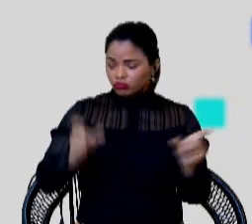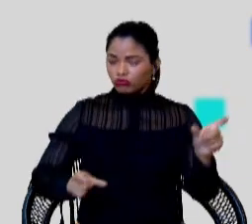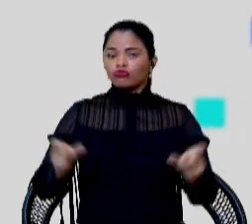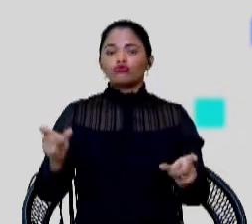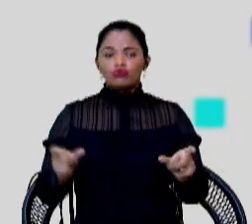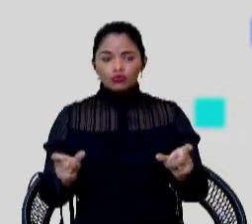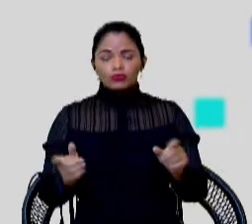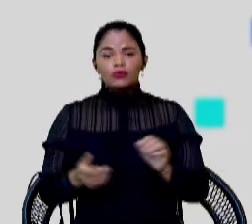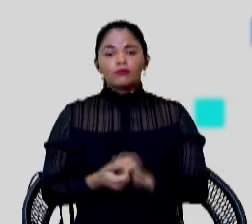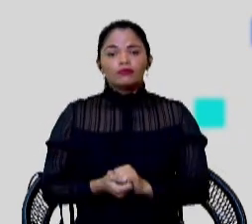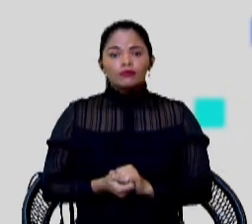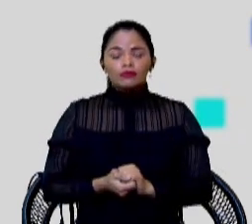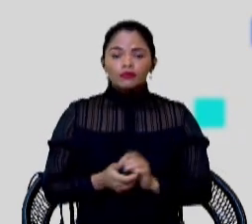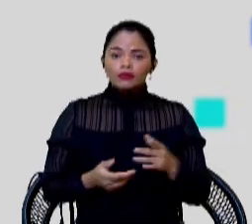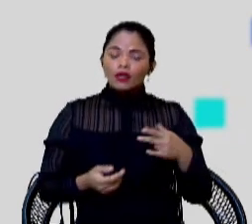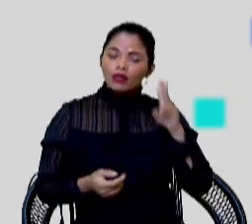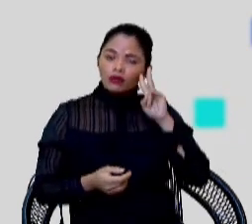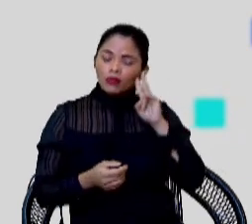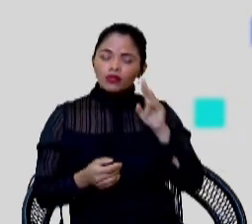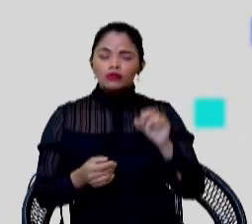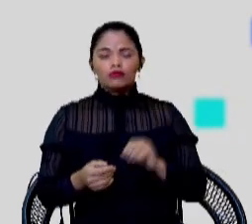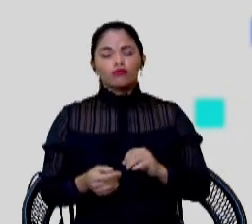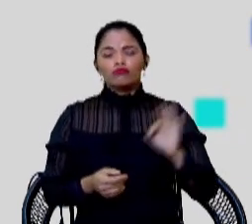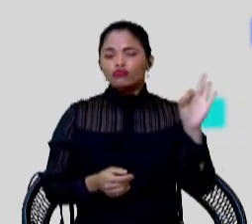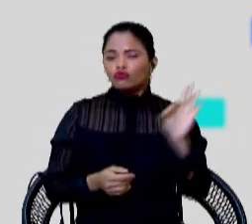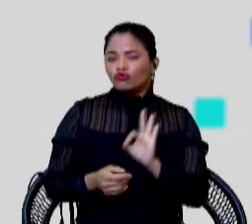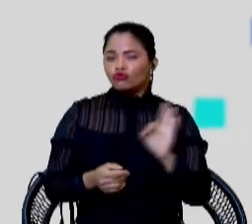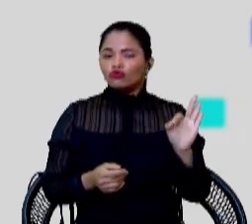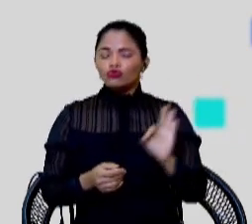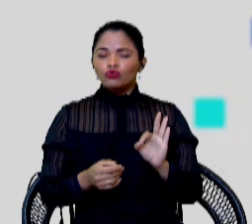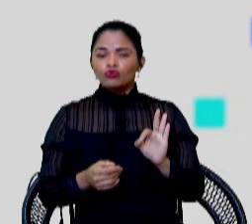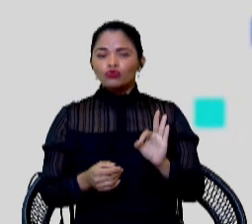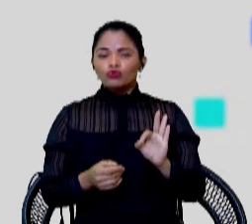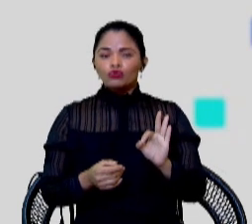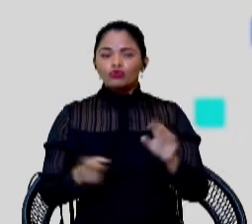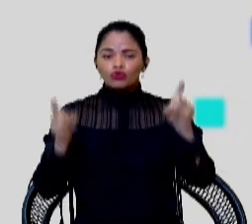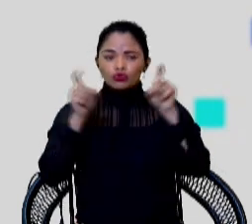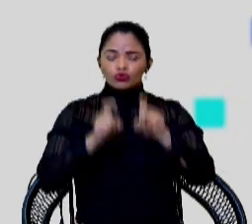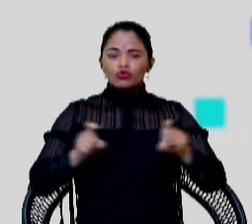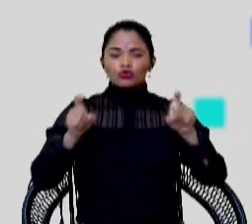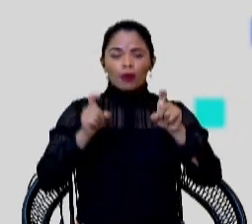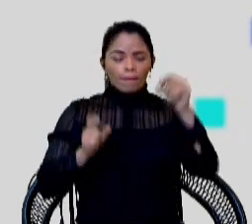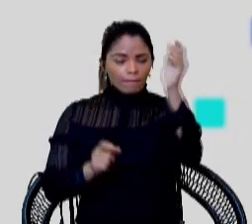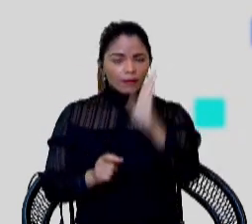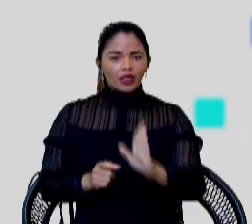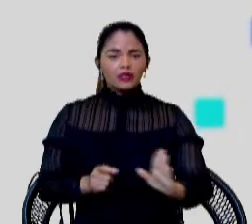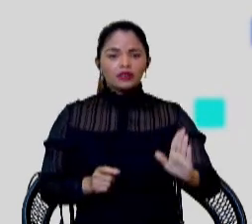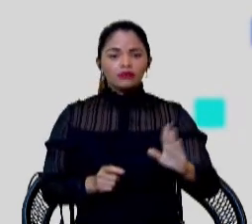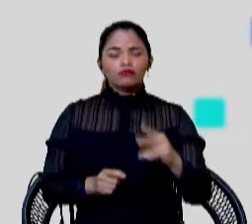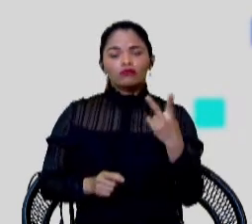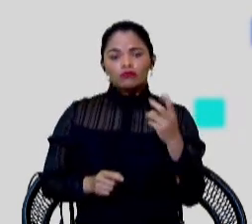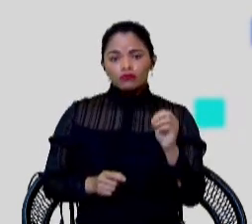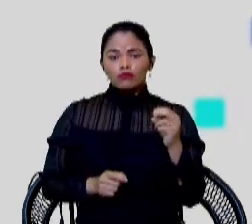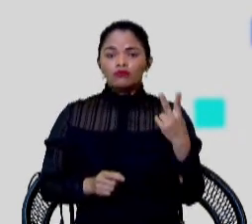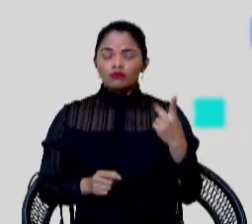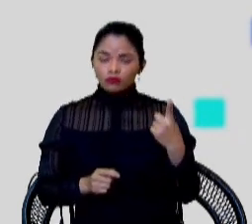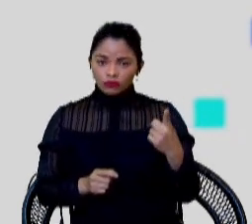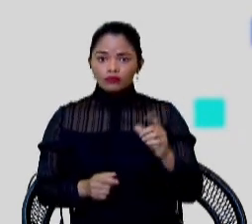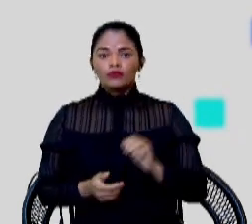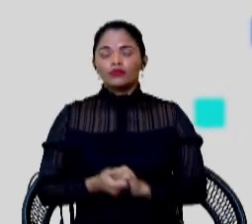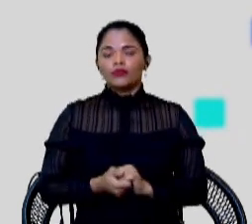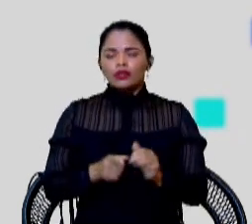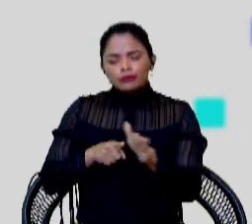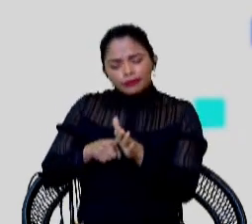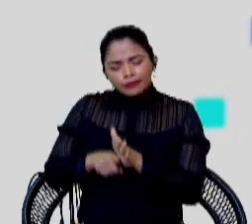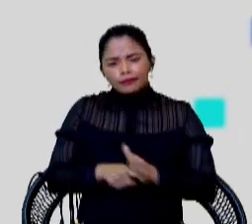aqui dentro, tá? Lembrando que isso aqui é um dado, né, do Digital 2021 Brasil, beleza? Aqui é uma